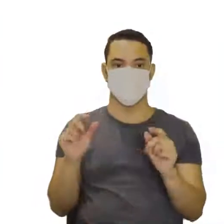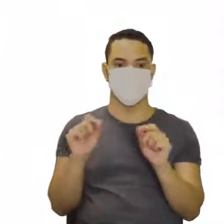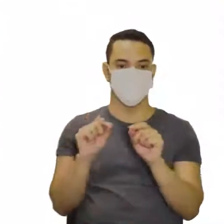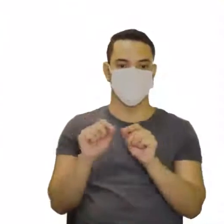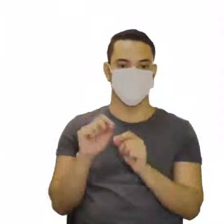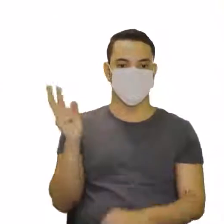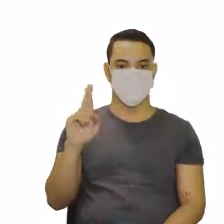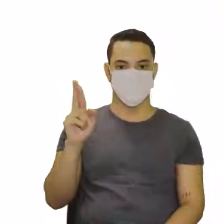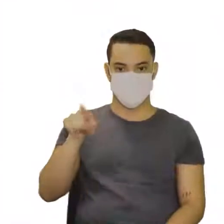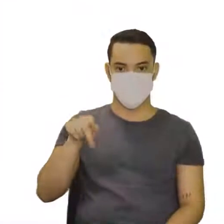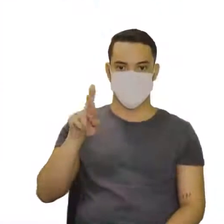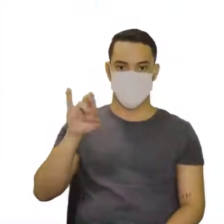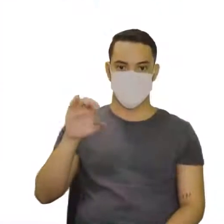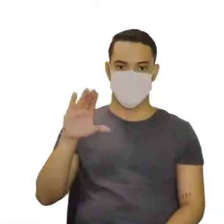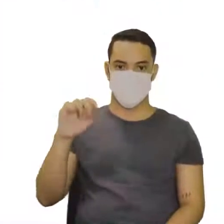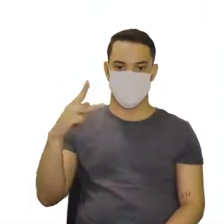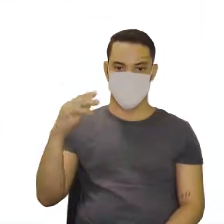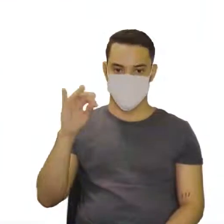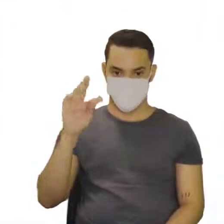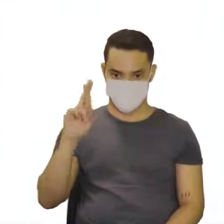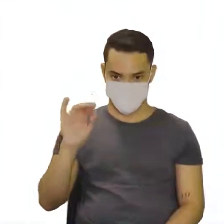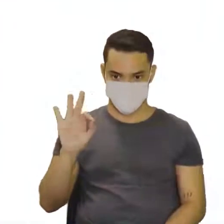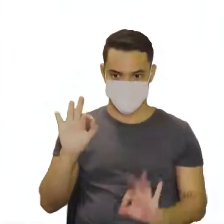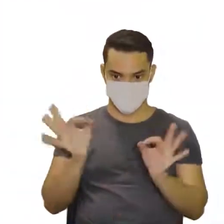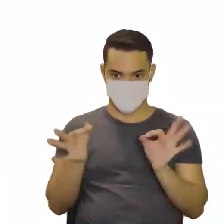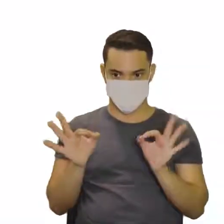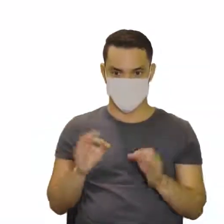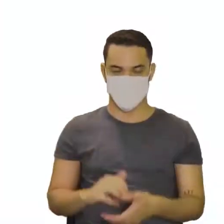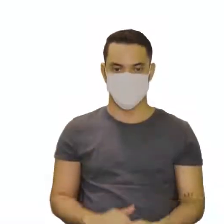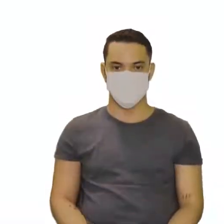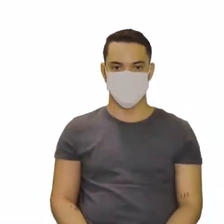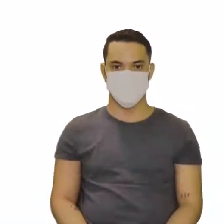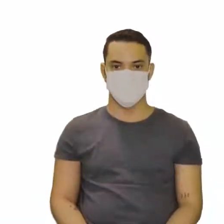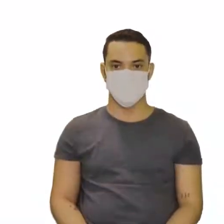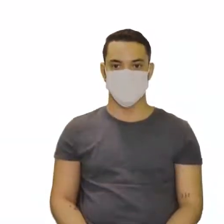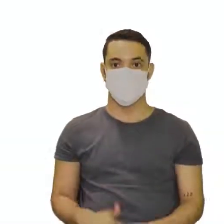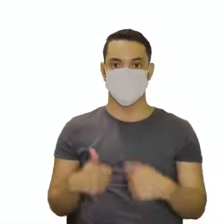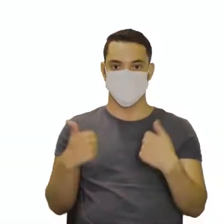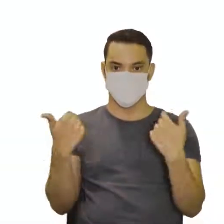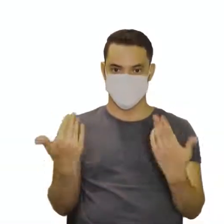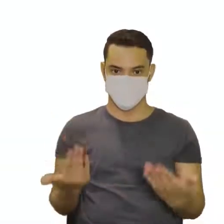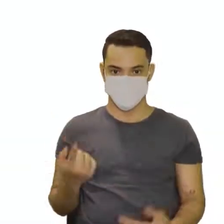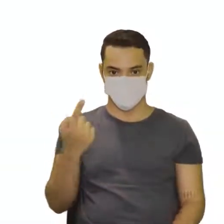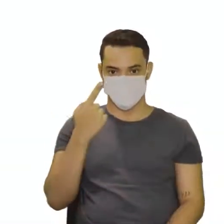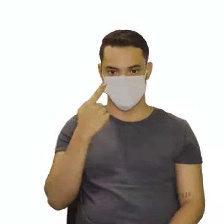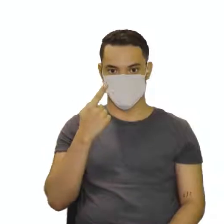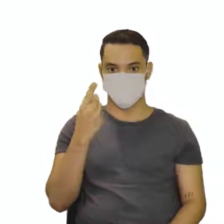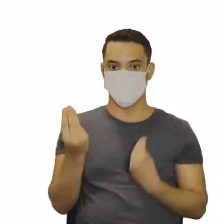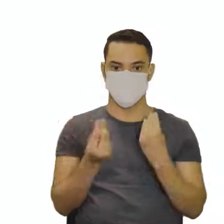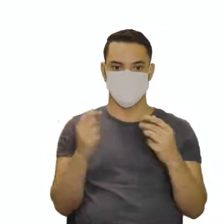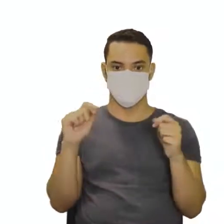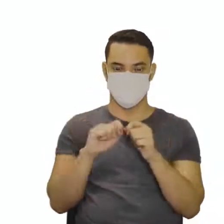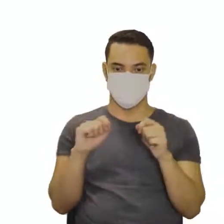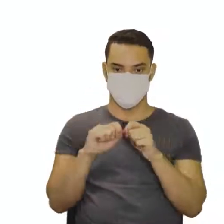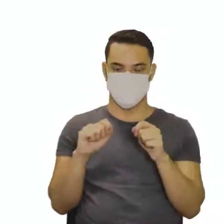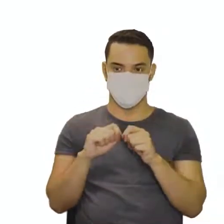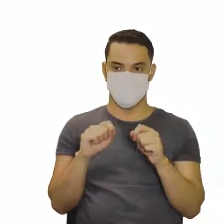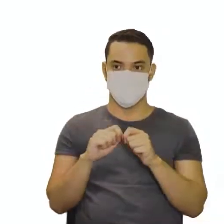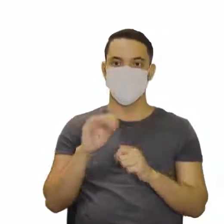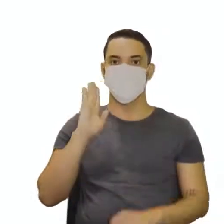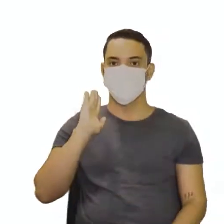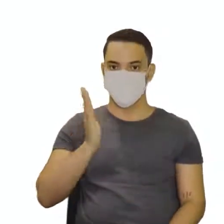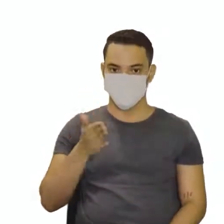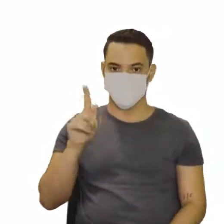o receptor, tá bom? Bom, pessoal, vamos ver o esquema de um receptor? Já que o